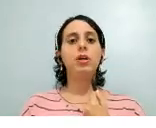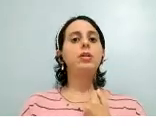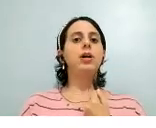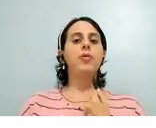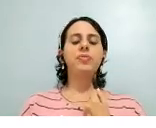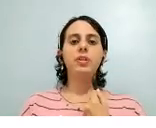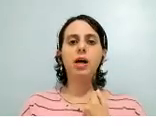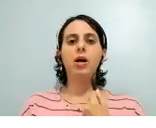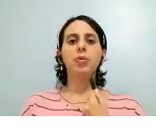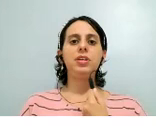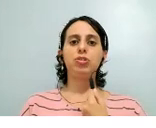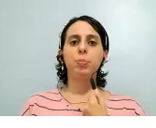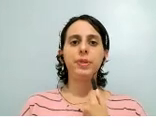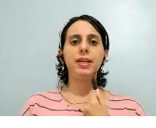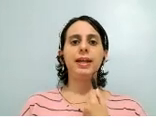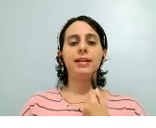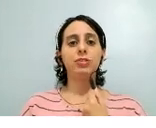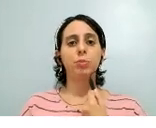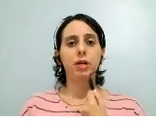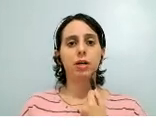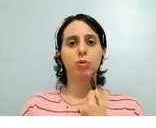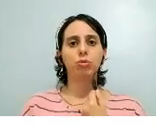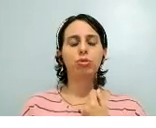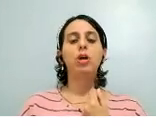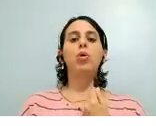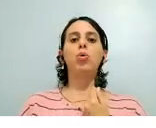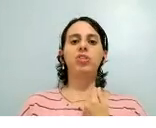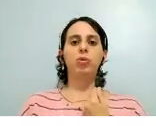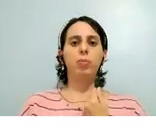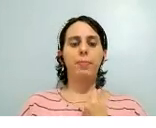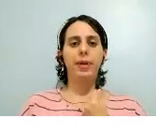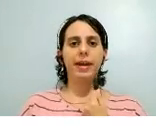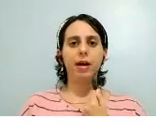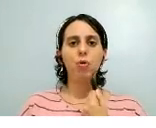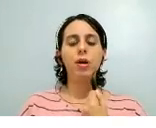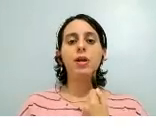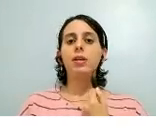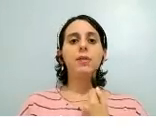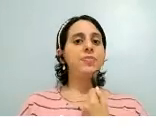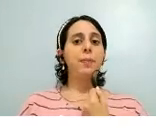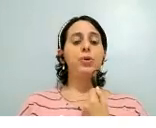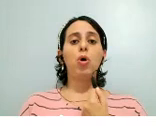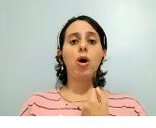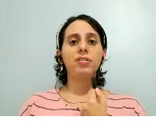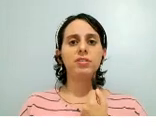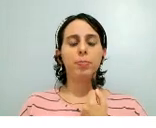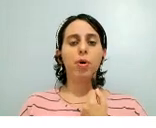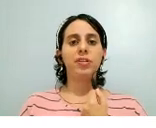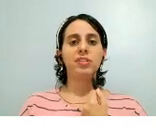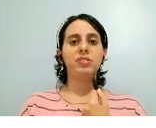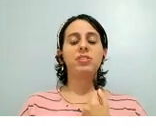conversando. Então, não espirrem nas mãos. Usem um papel e, na pior